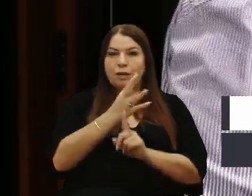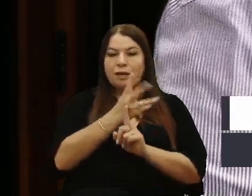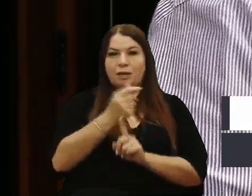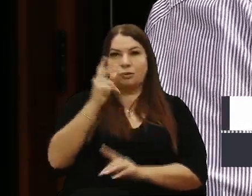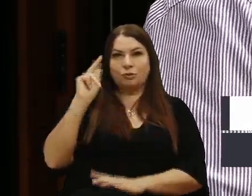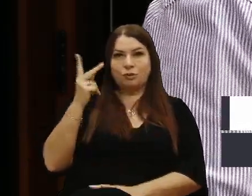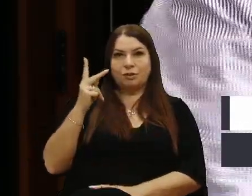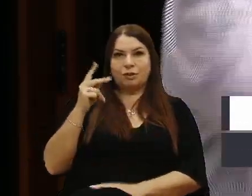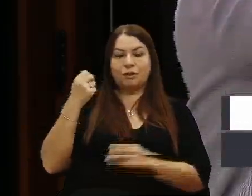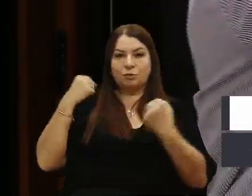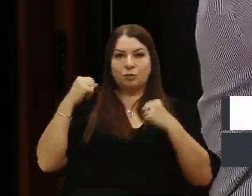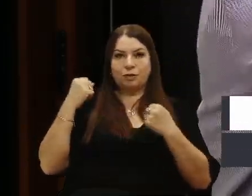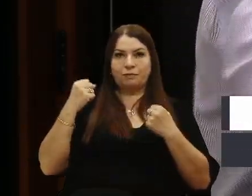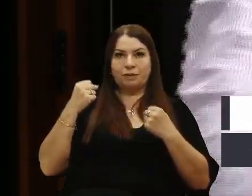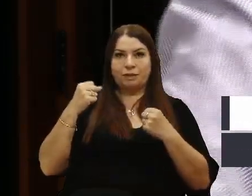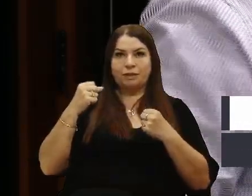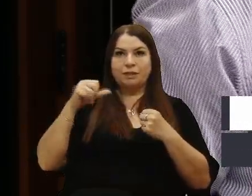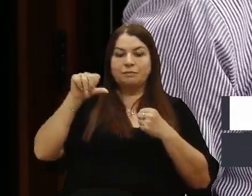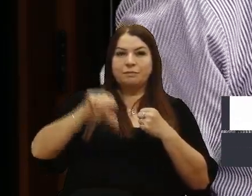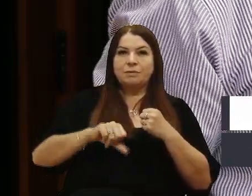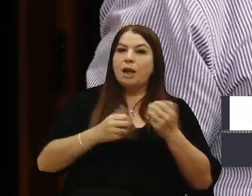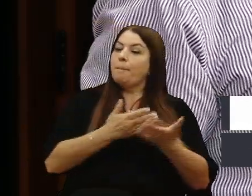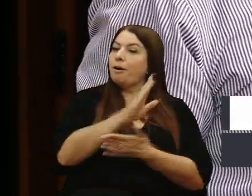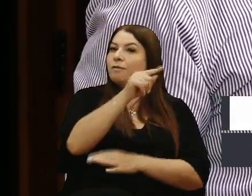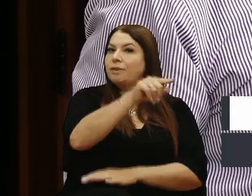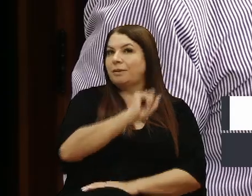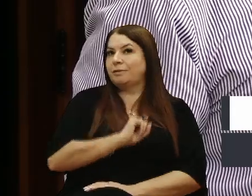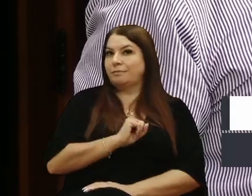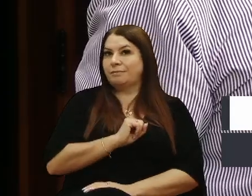História e Educação Física. Aprova o Fantinel.